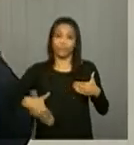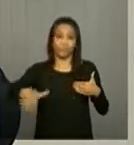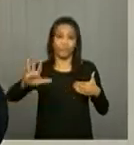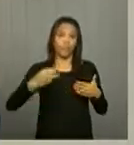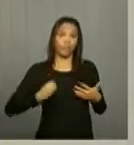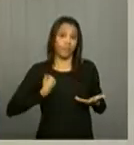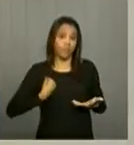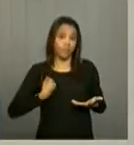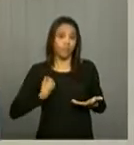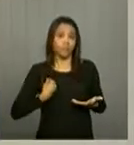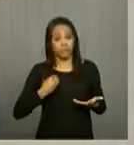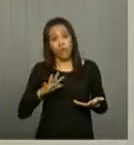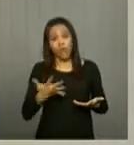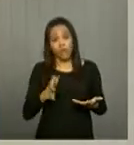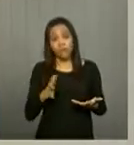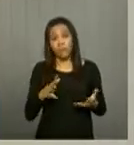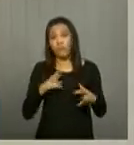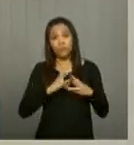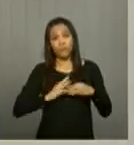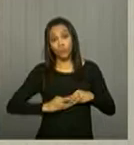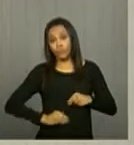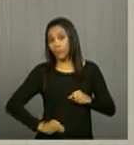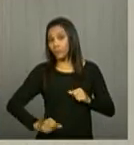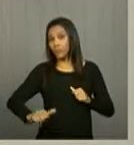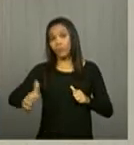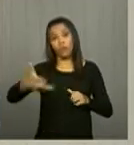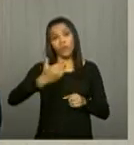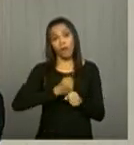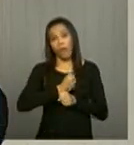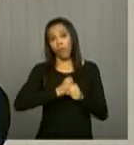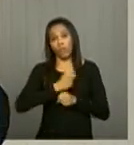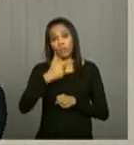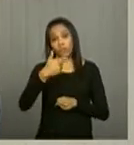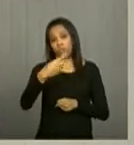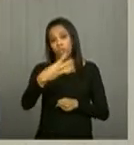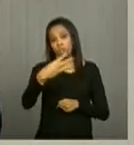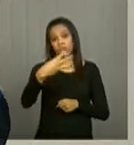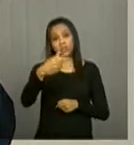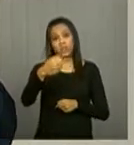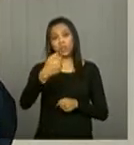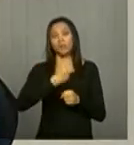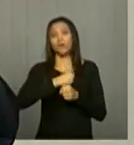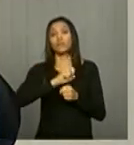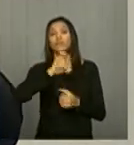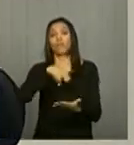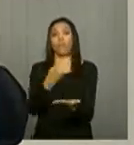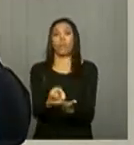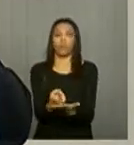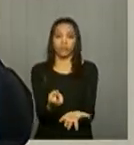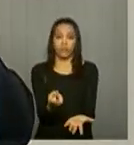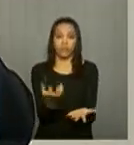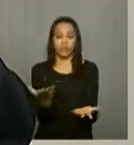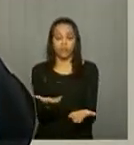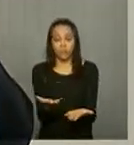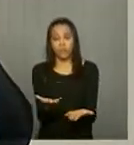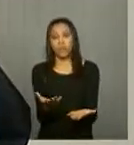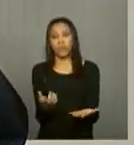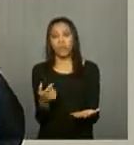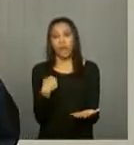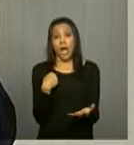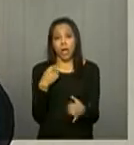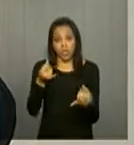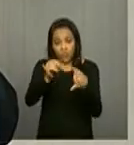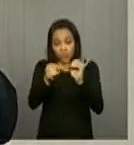presente mas desapareceram ao longo desses 37 anos resultado hoje é que as substâncias